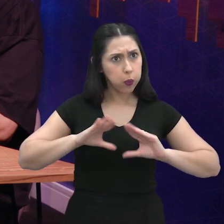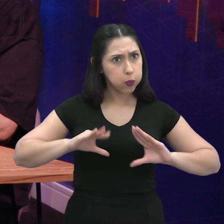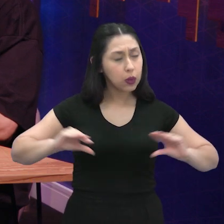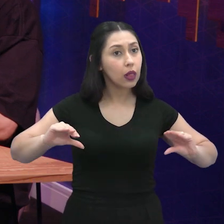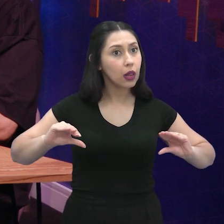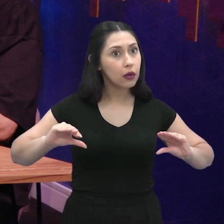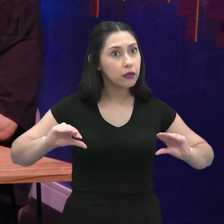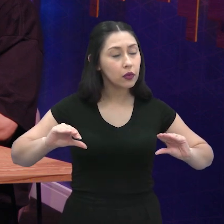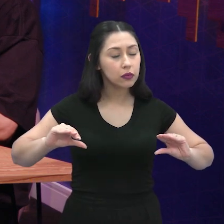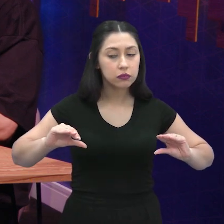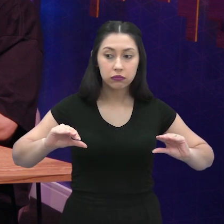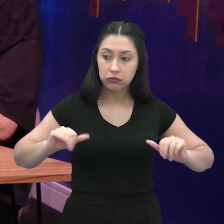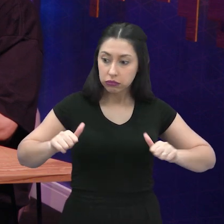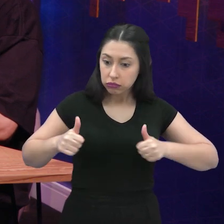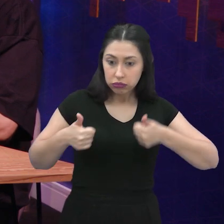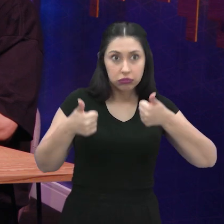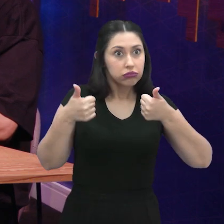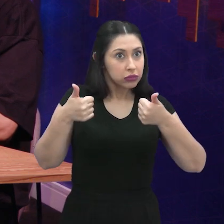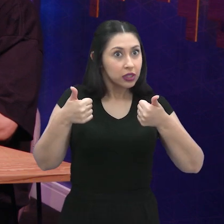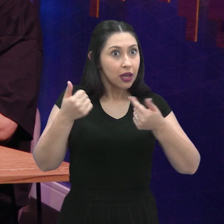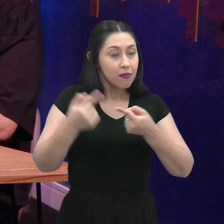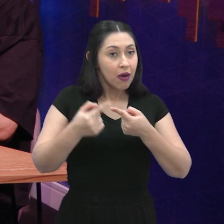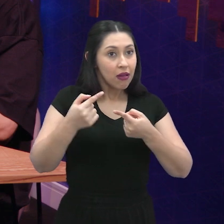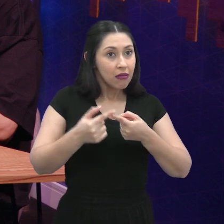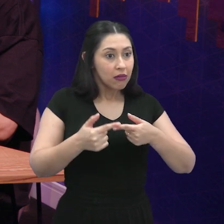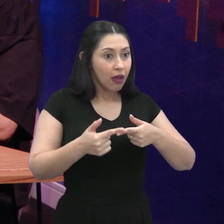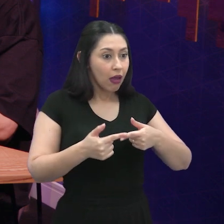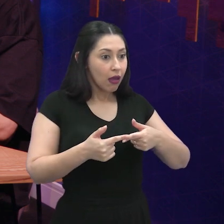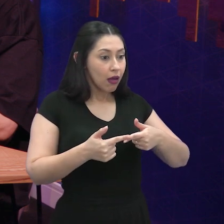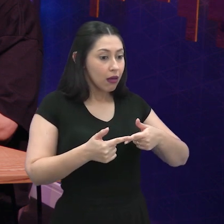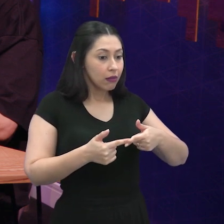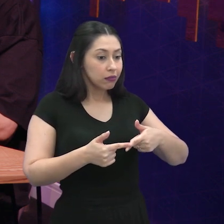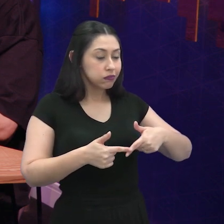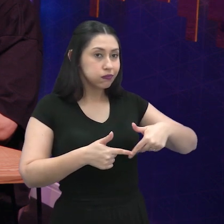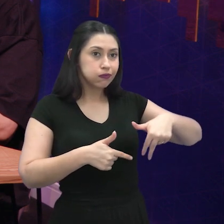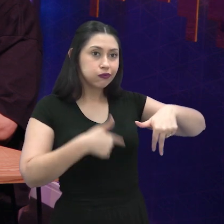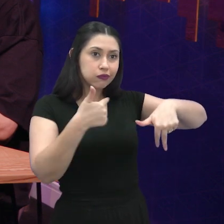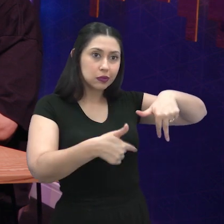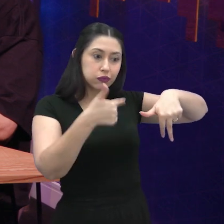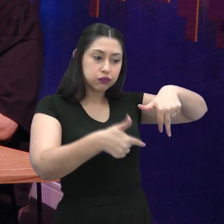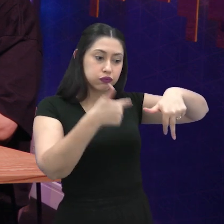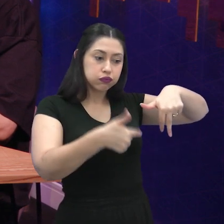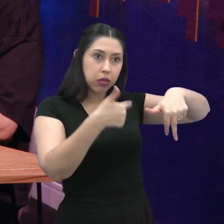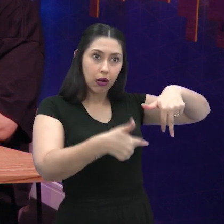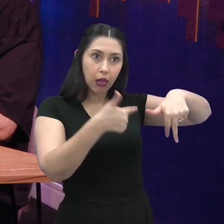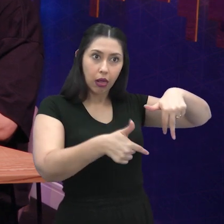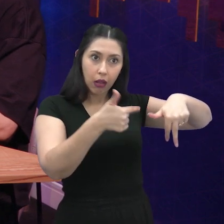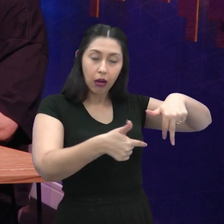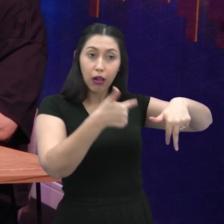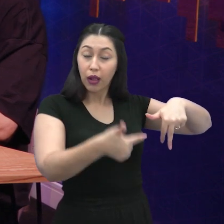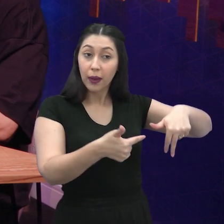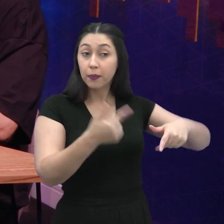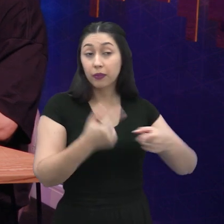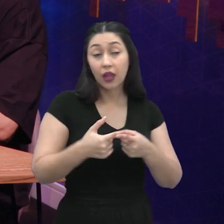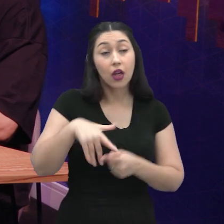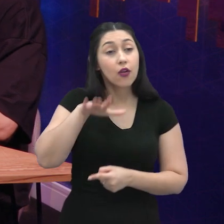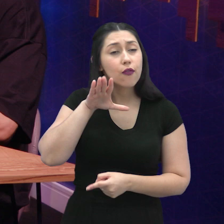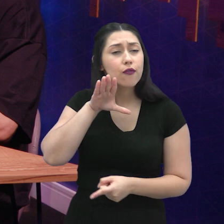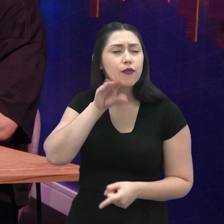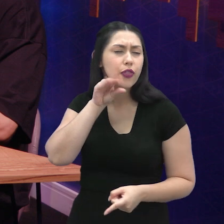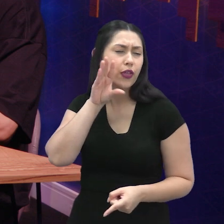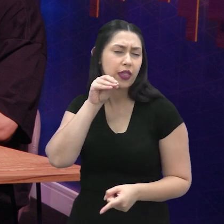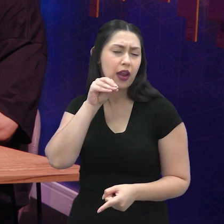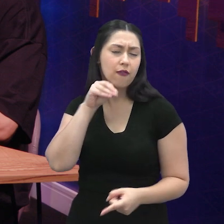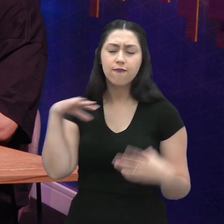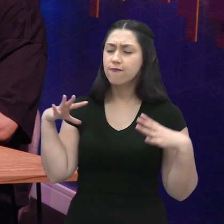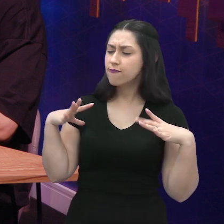para o bem-estar acaba sendo positivo também para a produtividade, para os resultados das empresas. Então, o